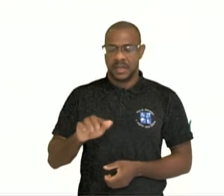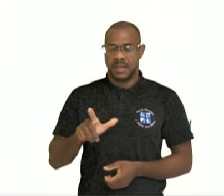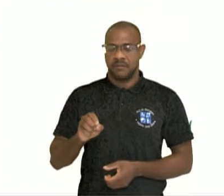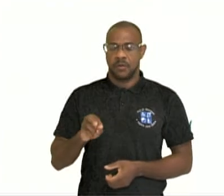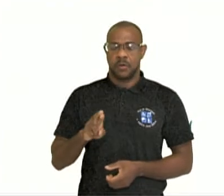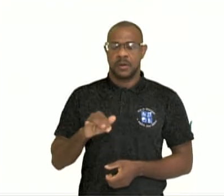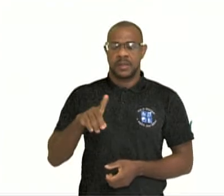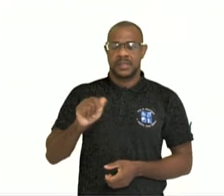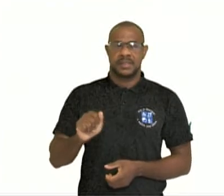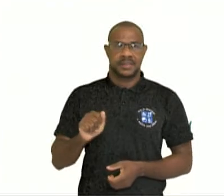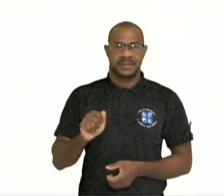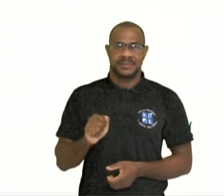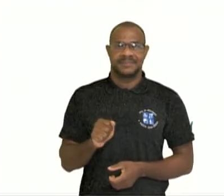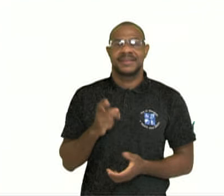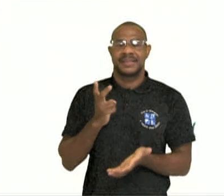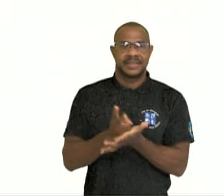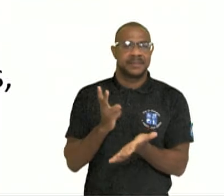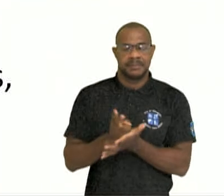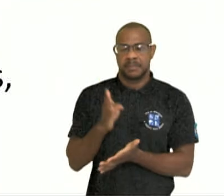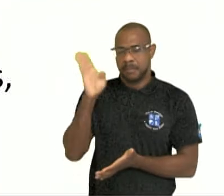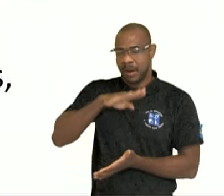mal com o senhor Madruga.